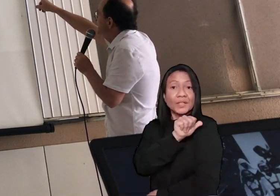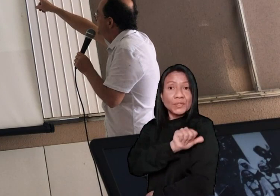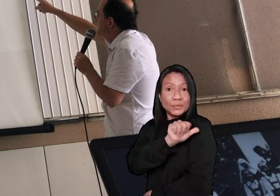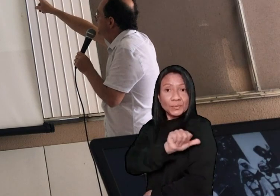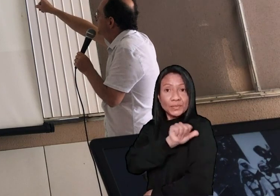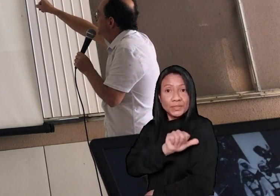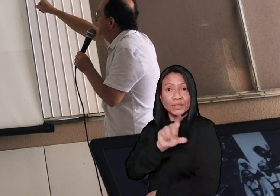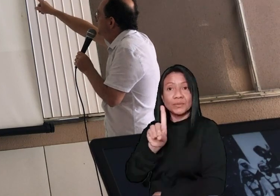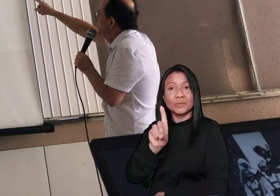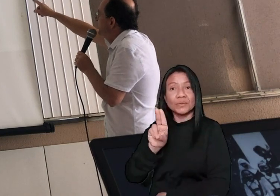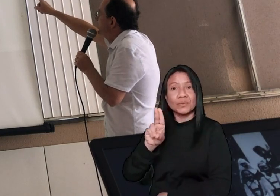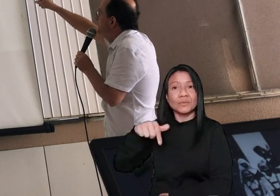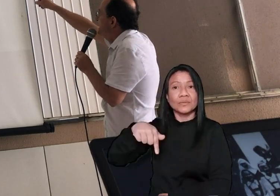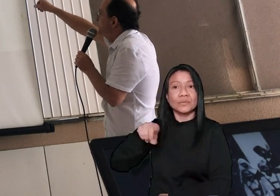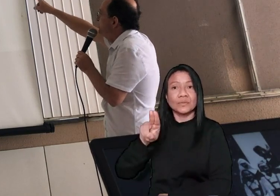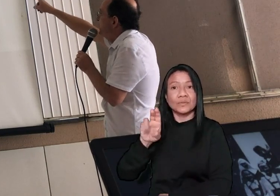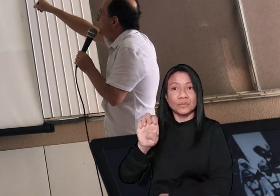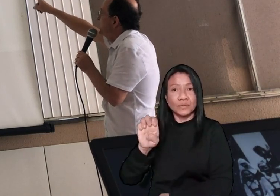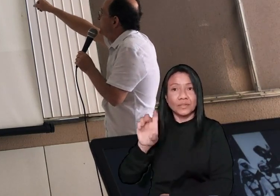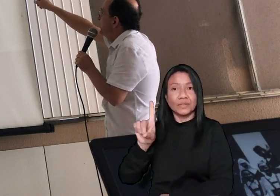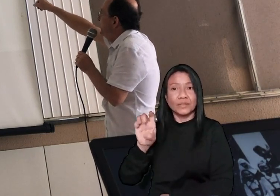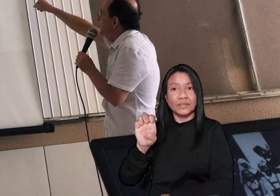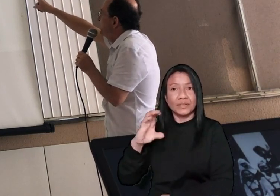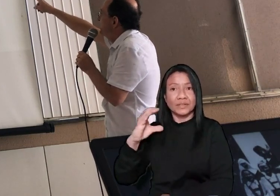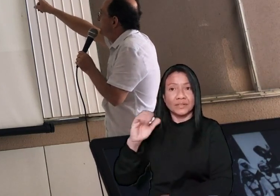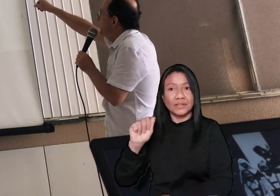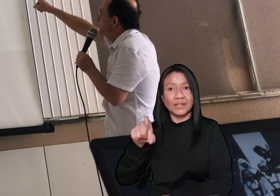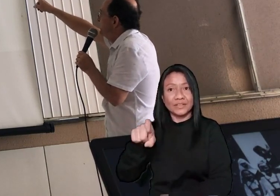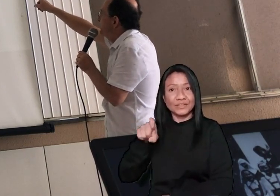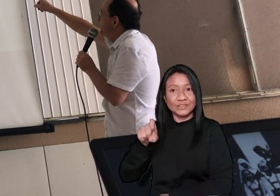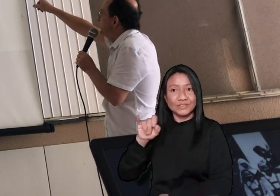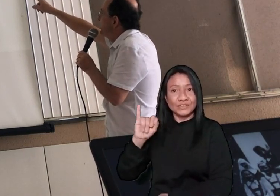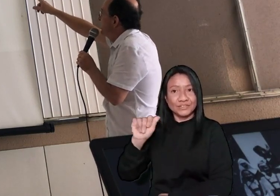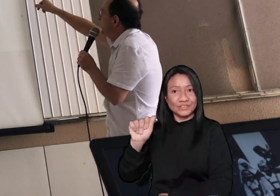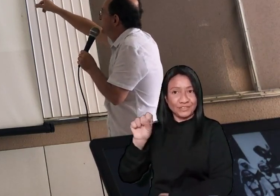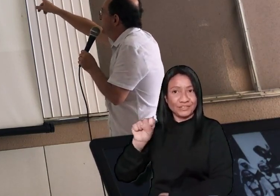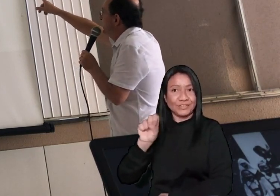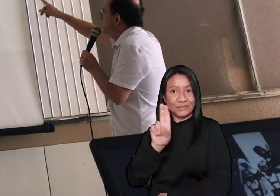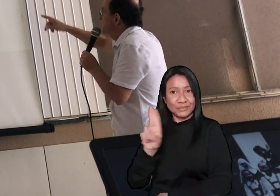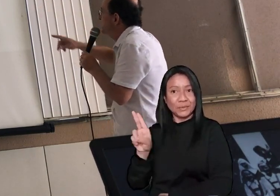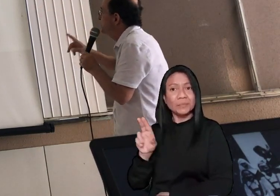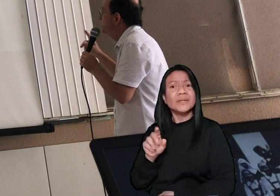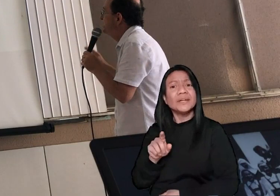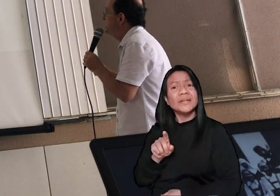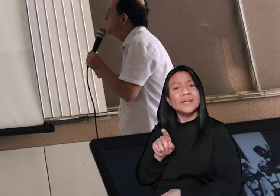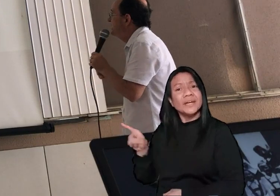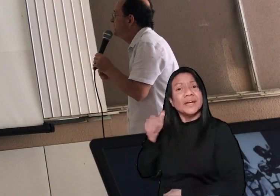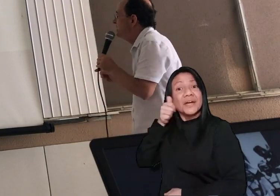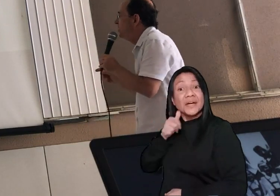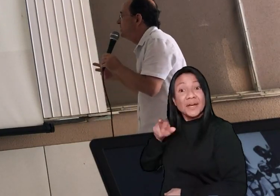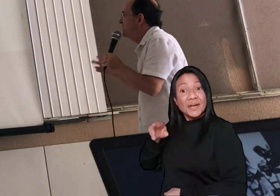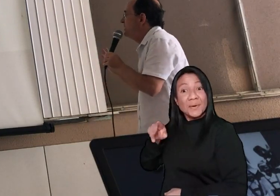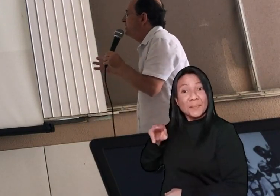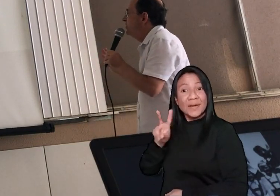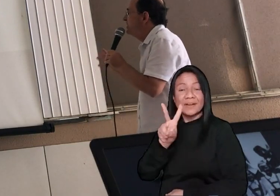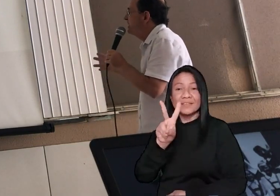que a irmã Valdemira, aquela de trás, a loirinha, ela está com